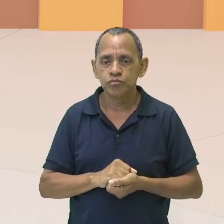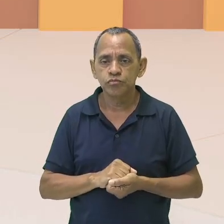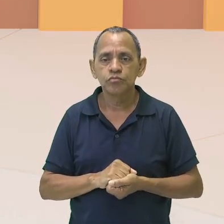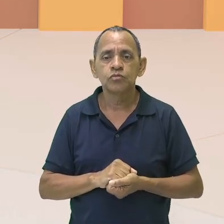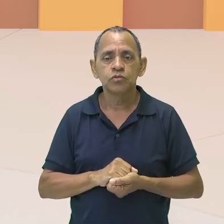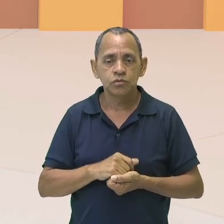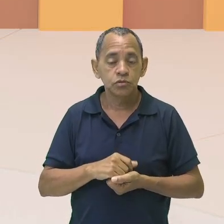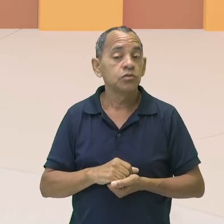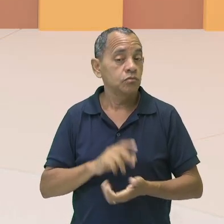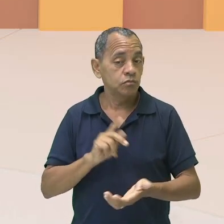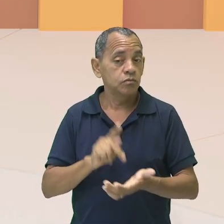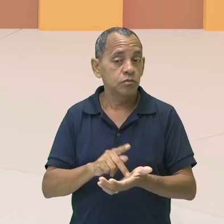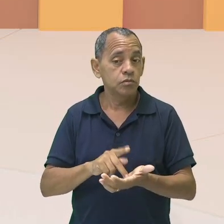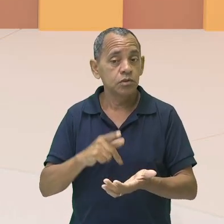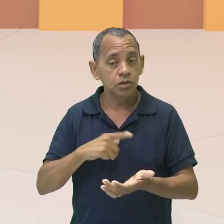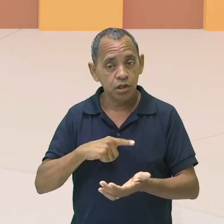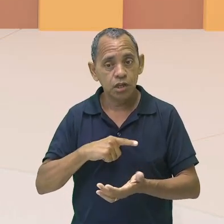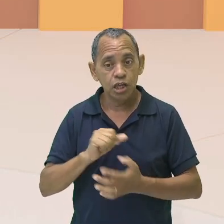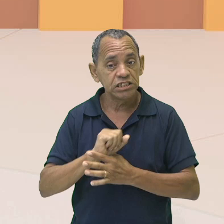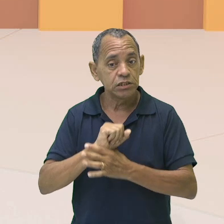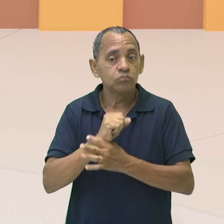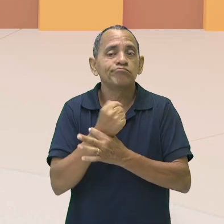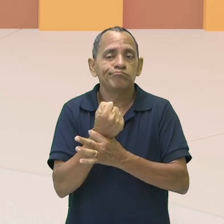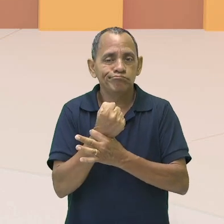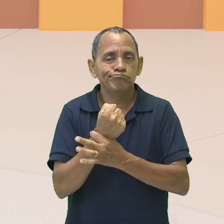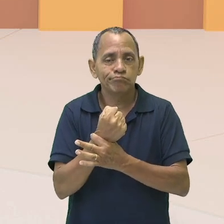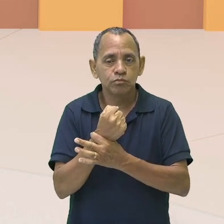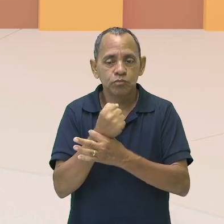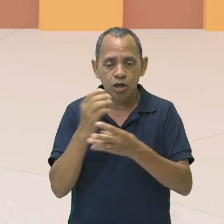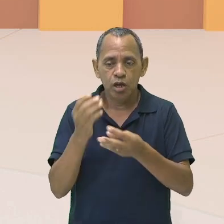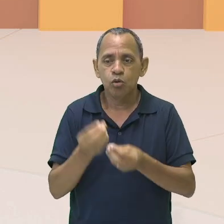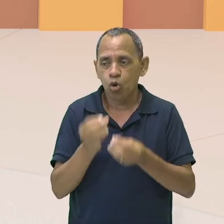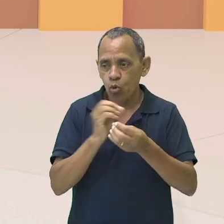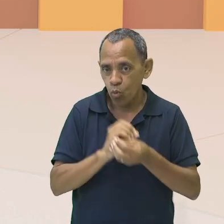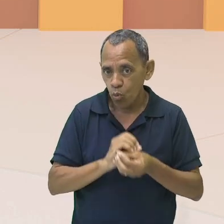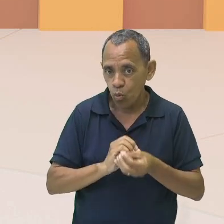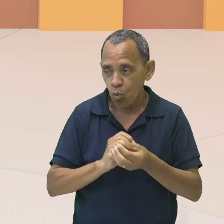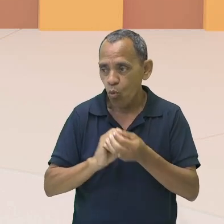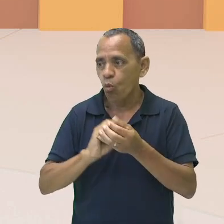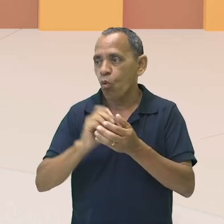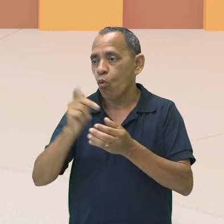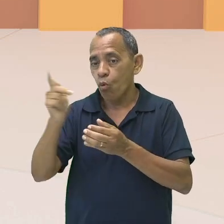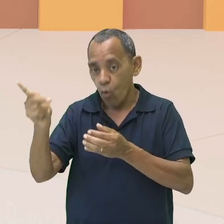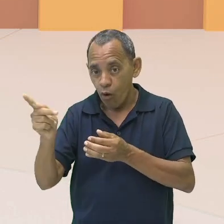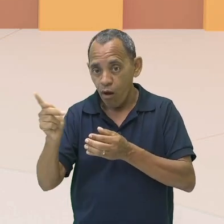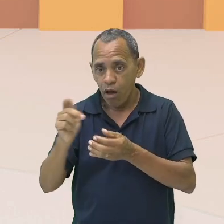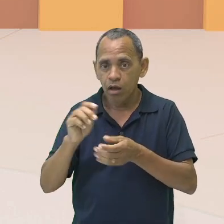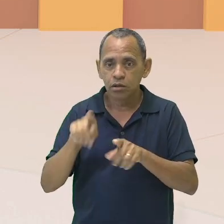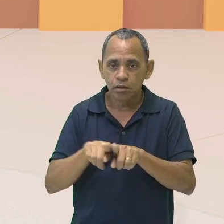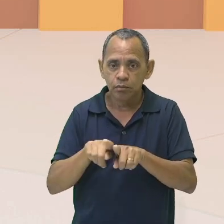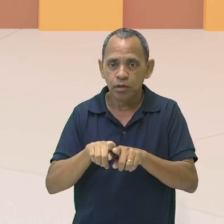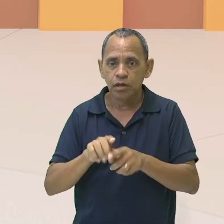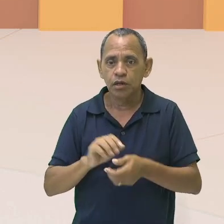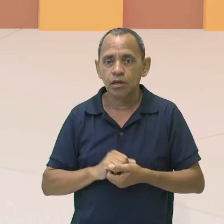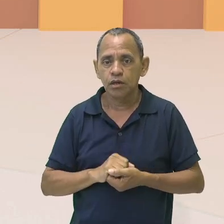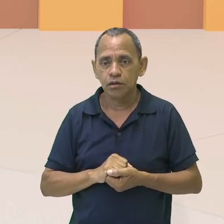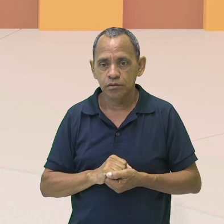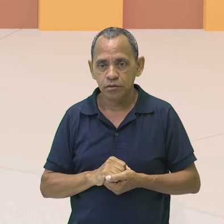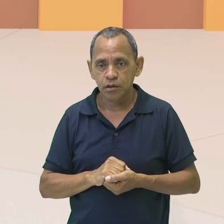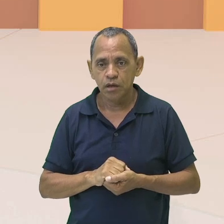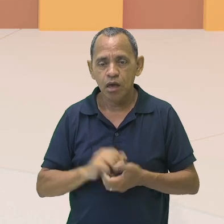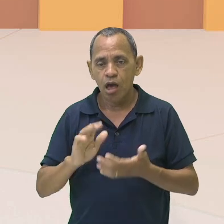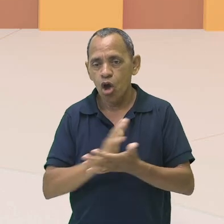que ele é bom para exportar, para ter uma resistência boa, mas com relação a sabor, né, acaba perdendo nesse sentido para algo que é